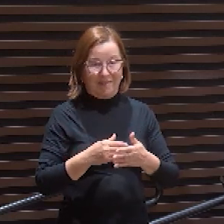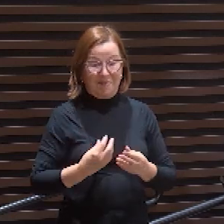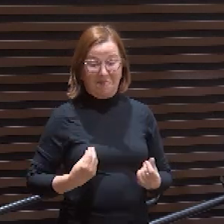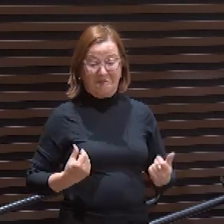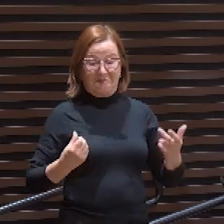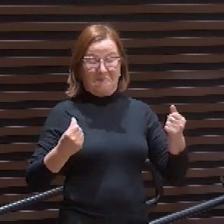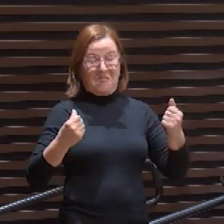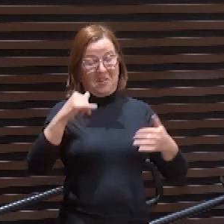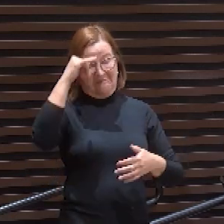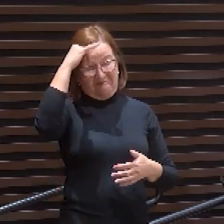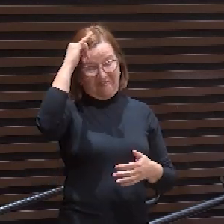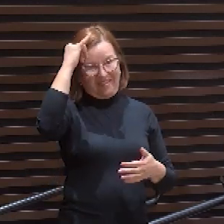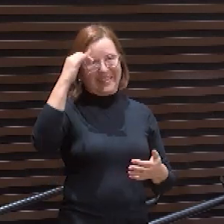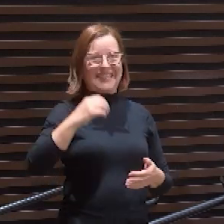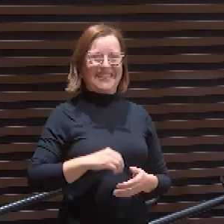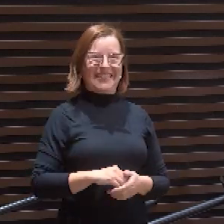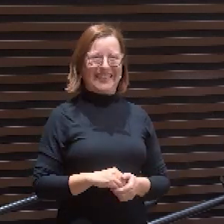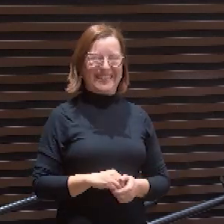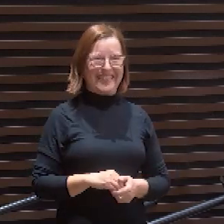Melquisedeque trouxe?